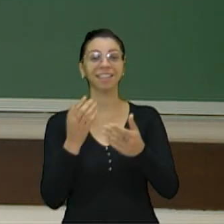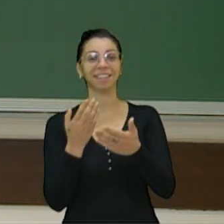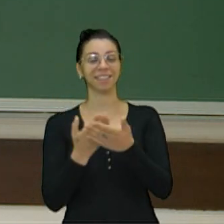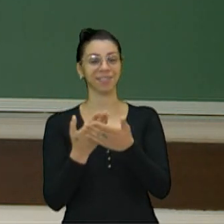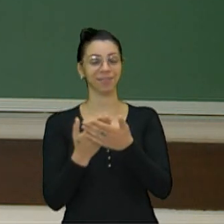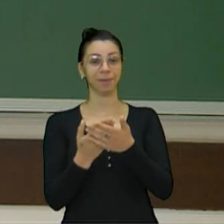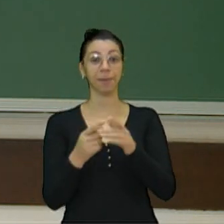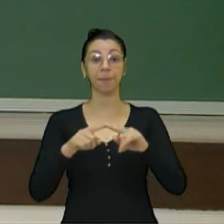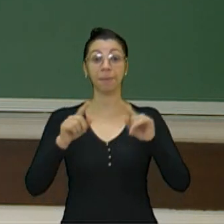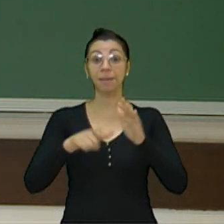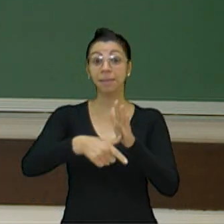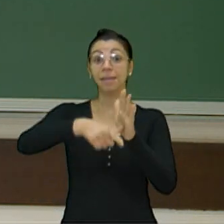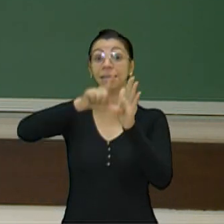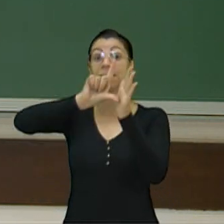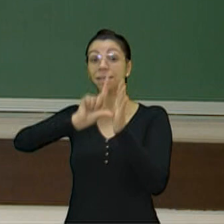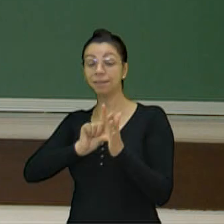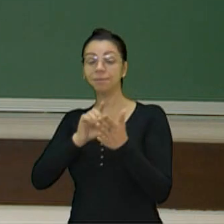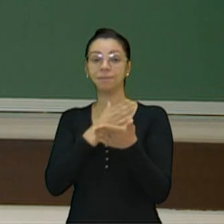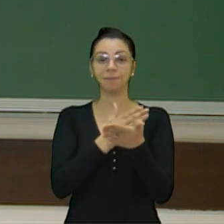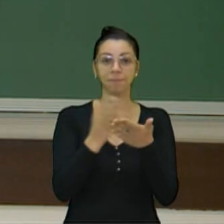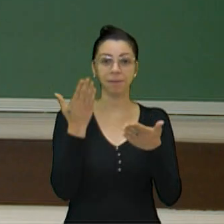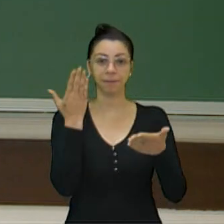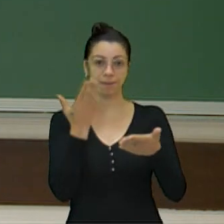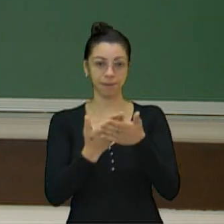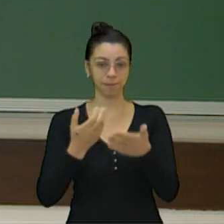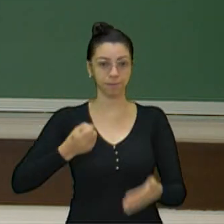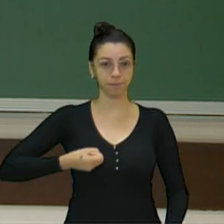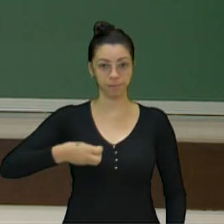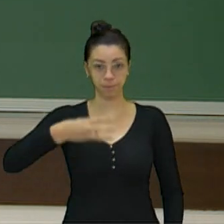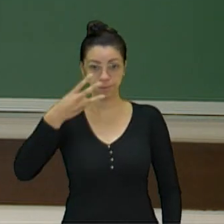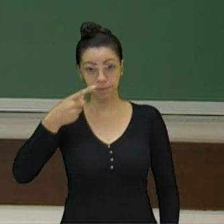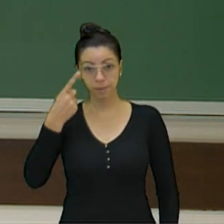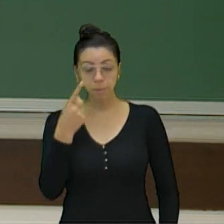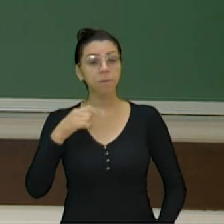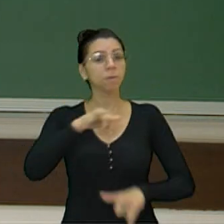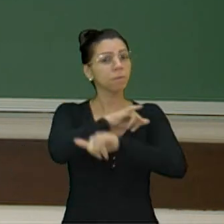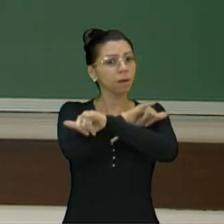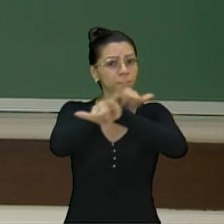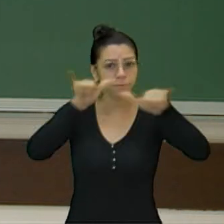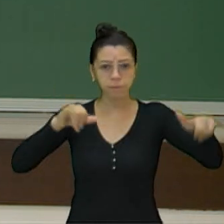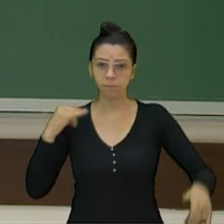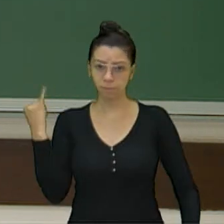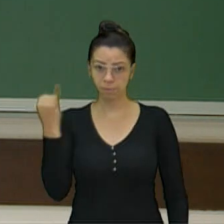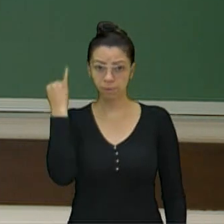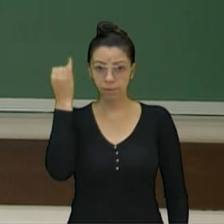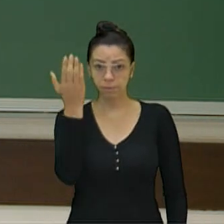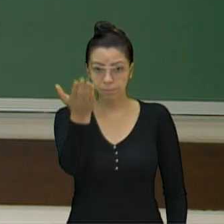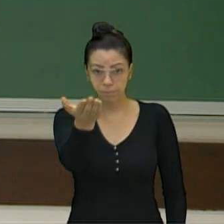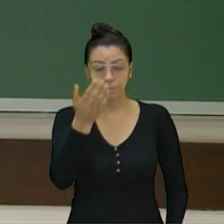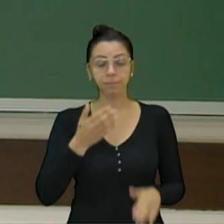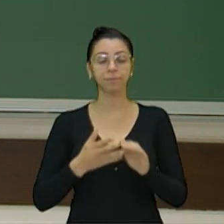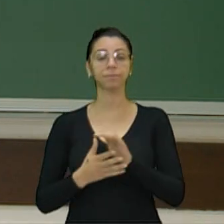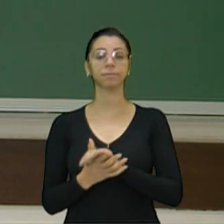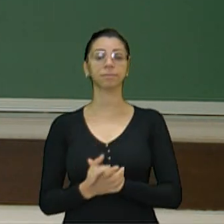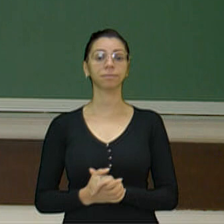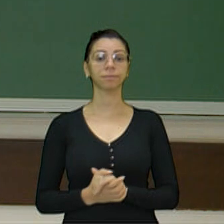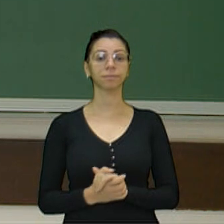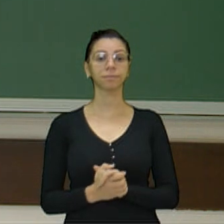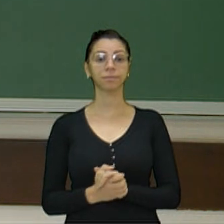antes de a gente começar a nossa aula de número 31, aqueles recados importantes para vocês, beleza? Vejam comigo aqui, olha